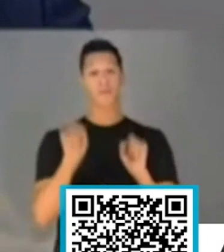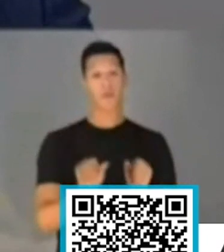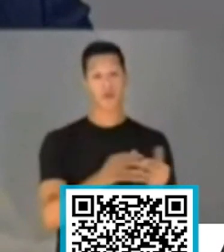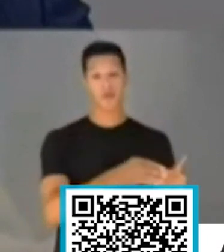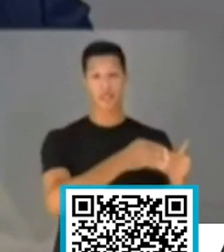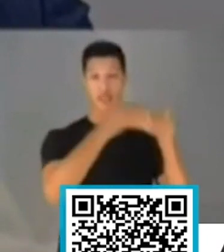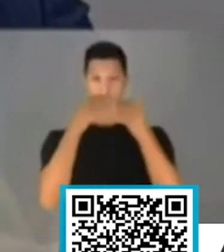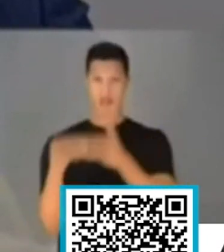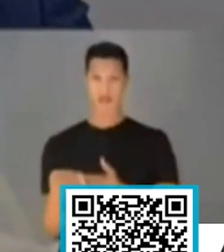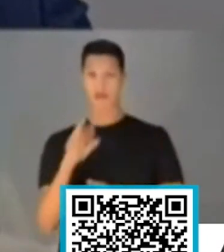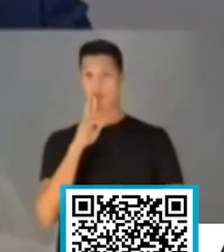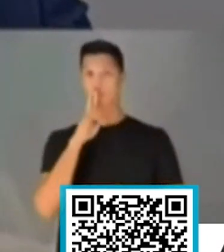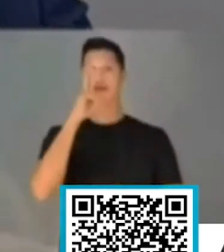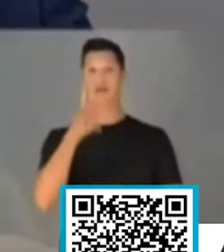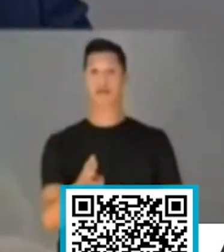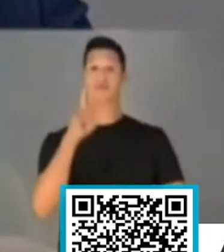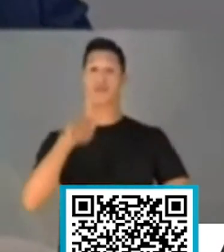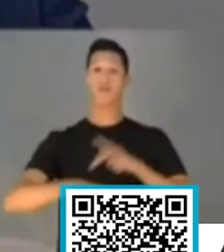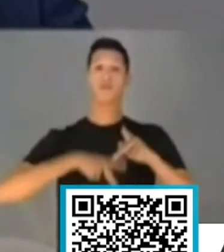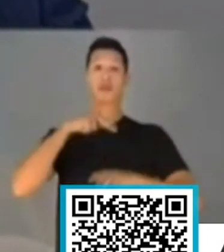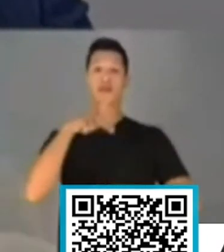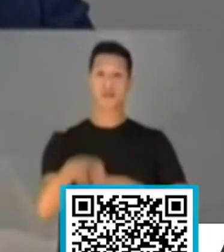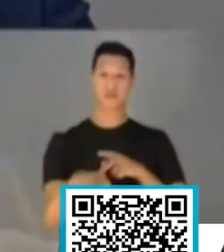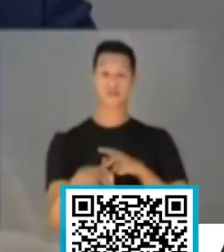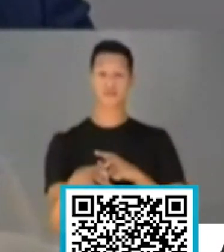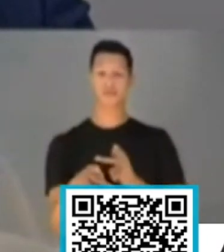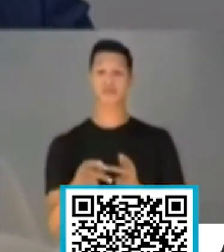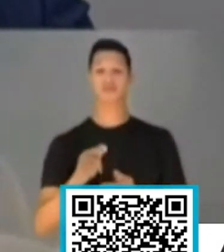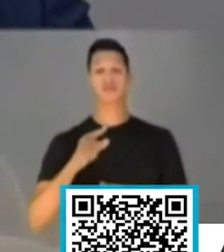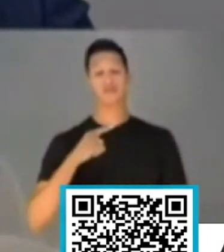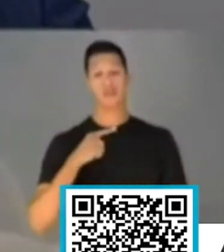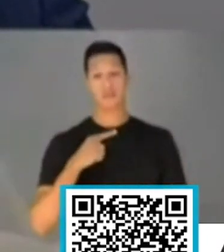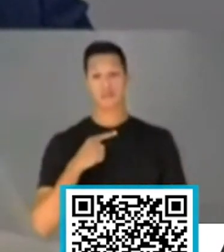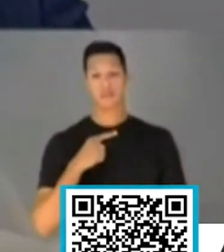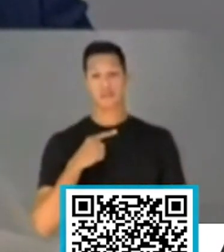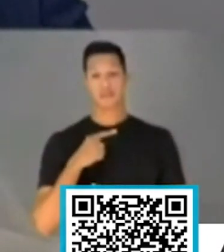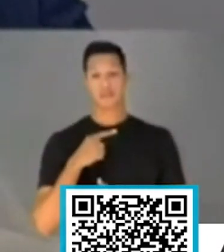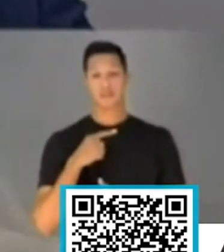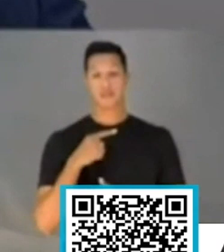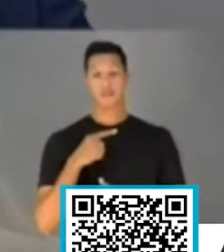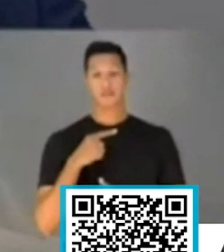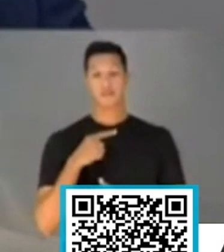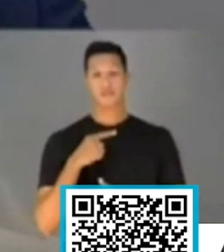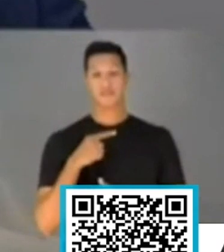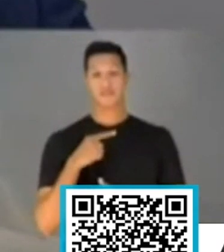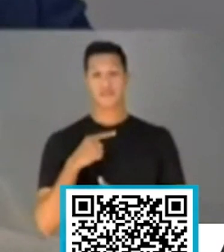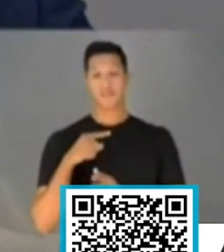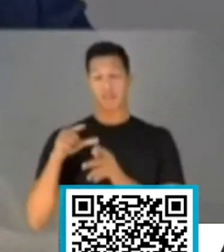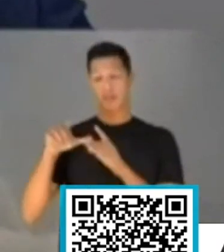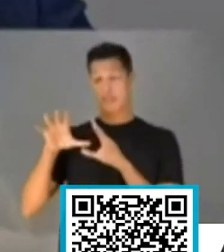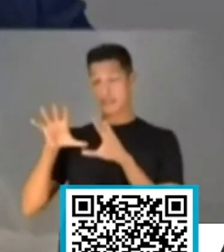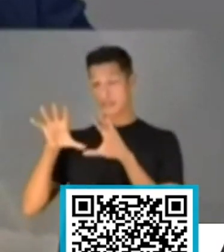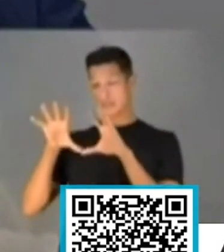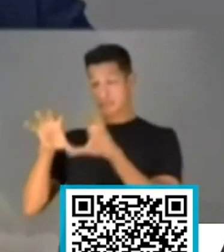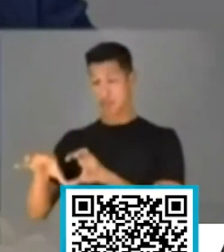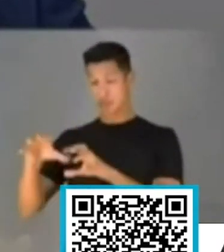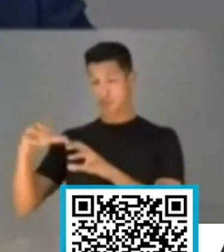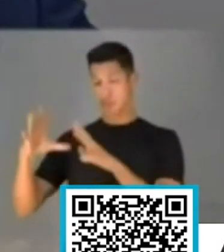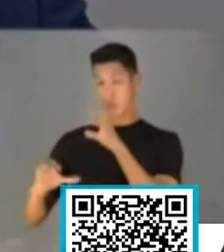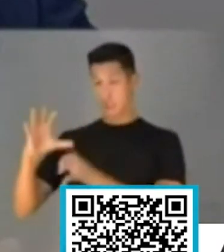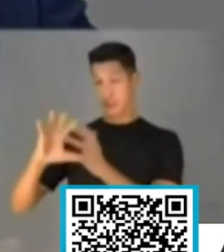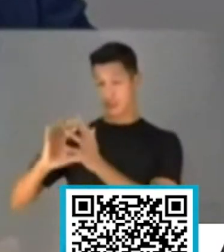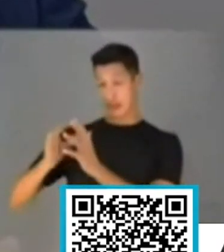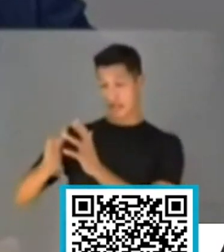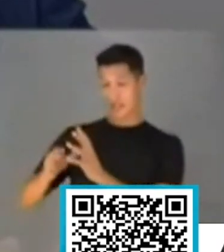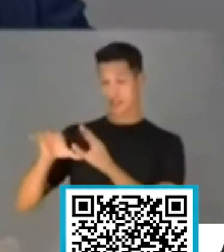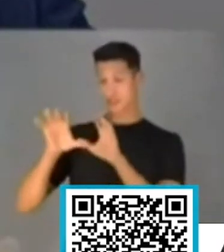trazer um resultado para a população ter uma politização do assunto